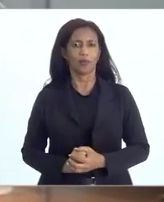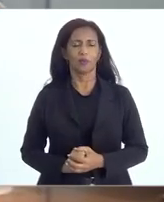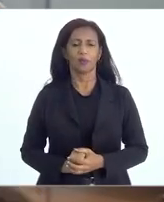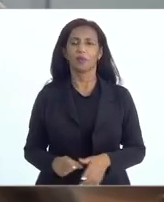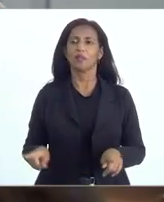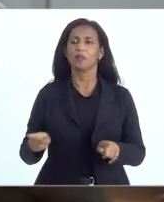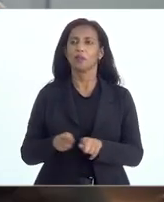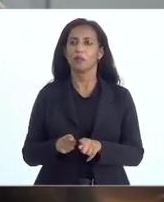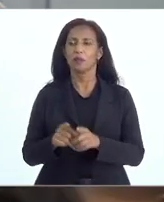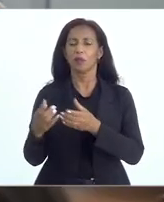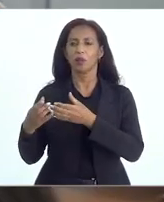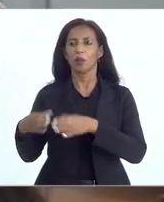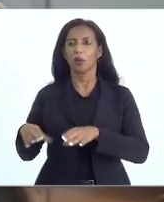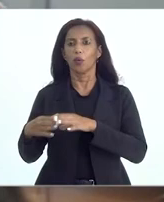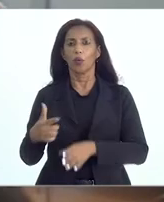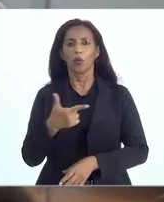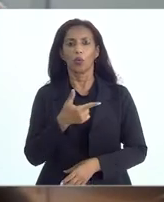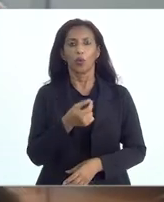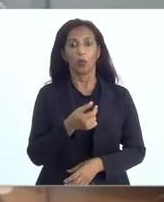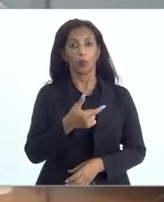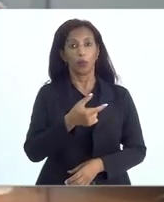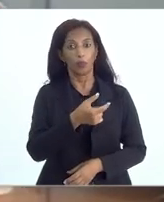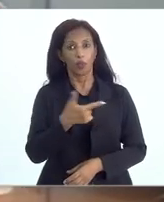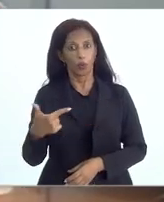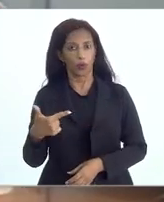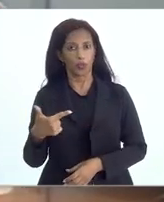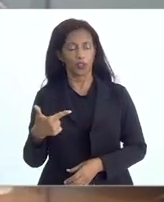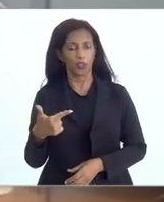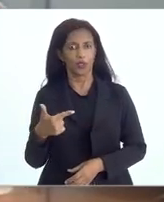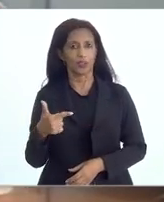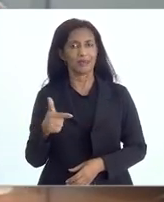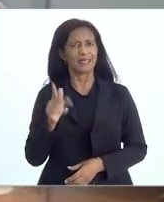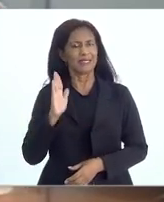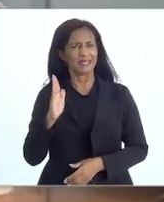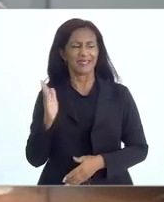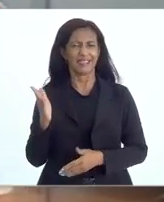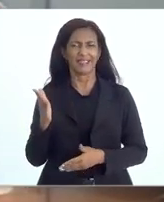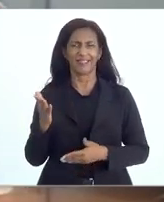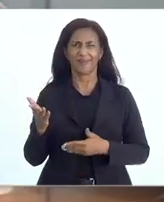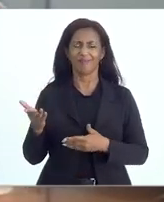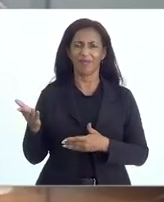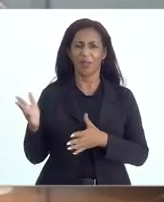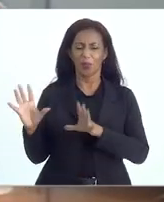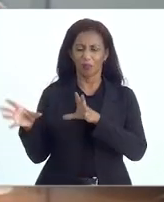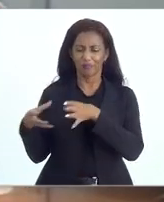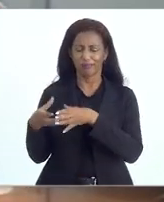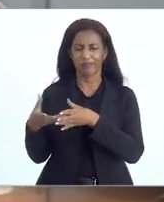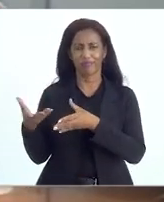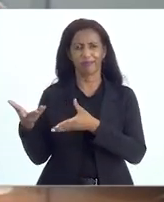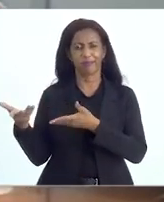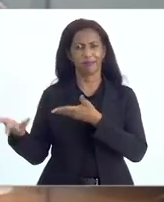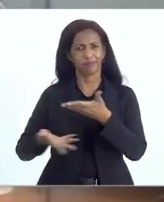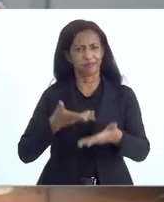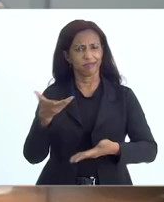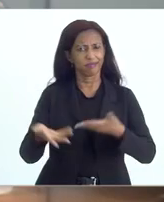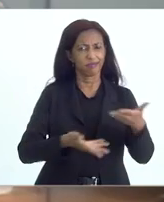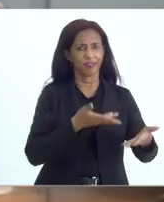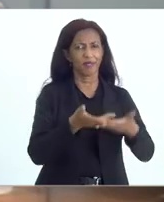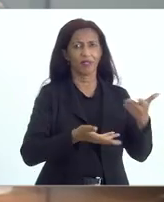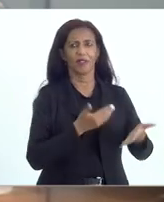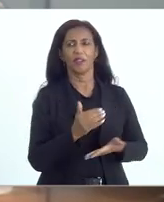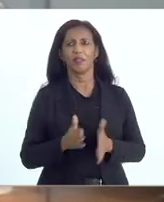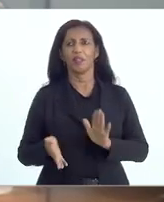também o concurso de 2002 que é uma demanda recorrente candidatos os